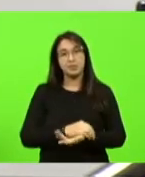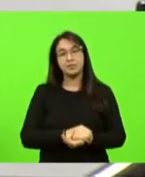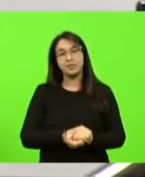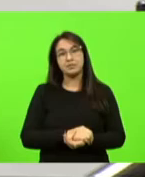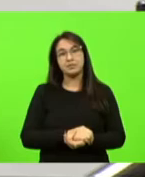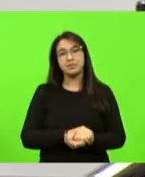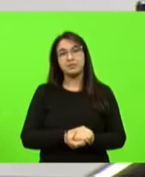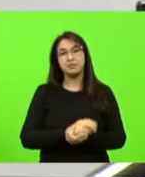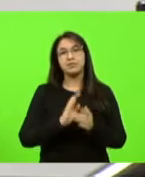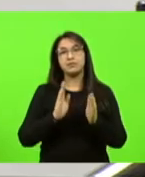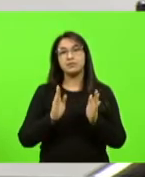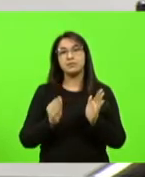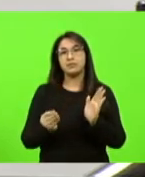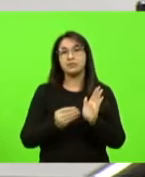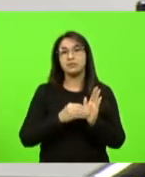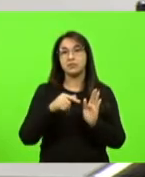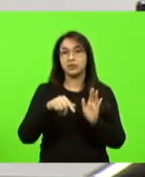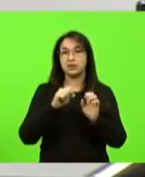implantada em Santa Catarina.